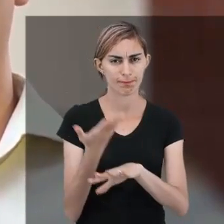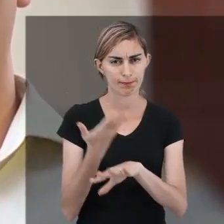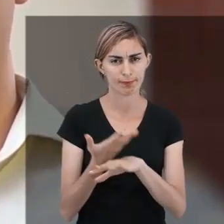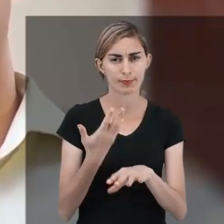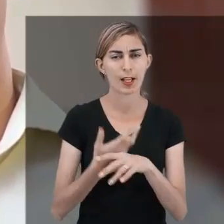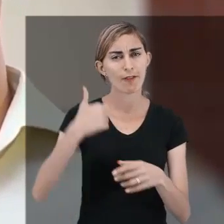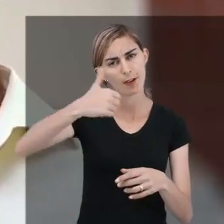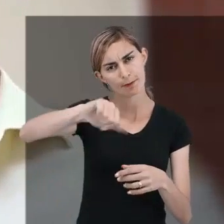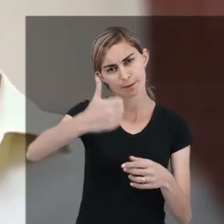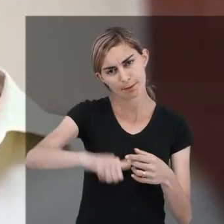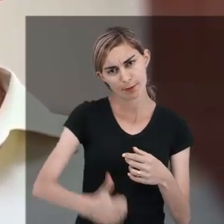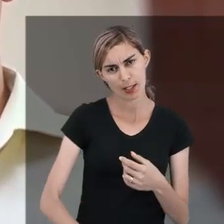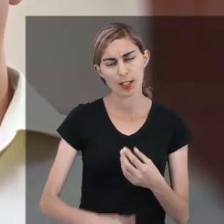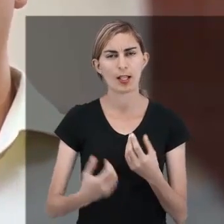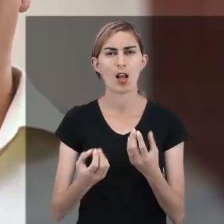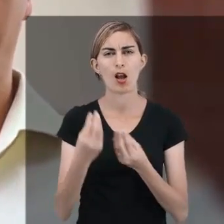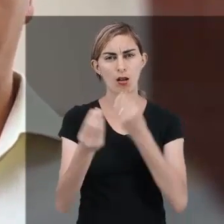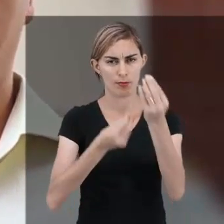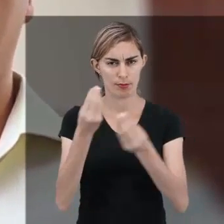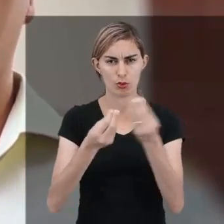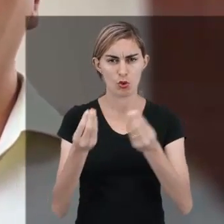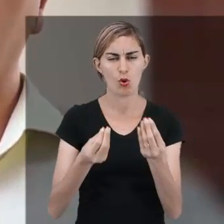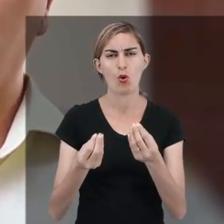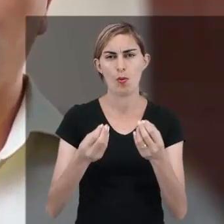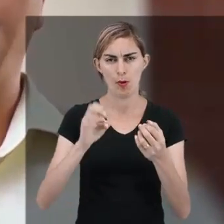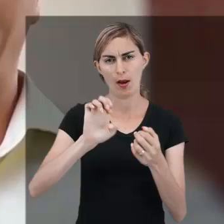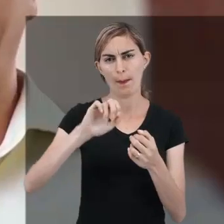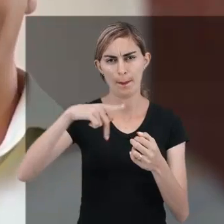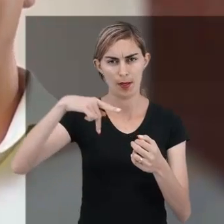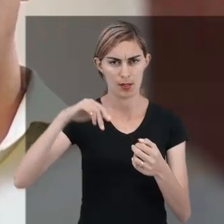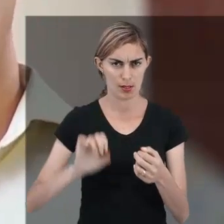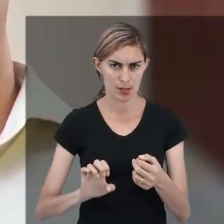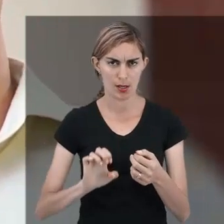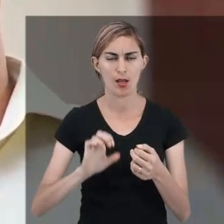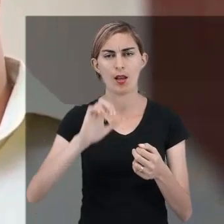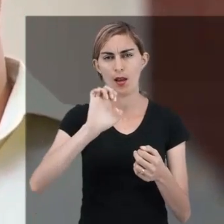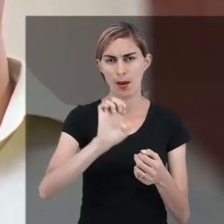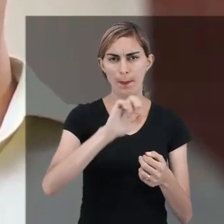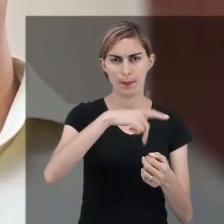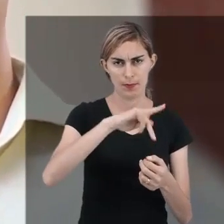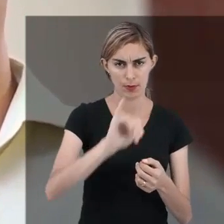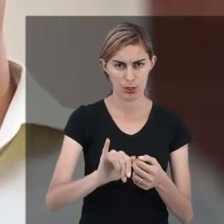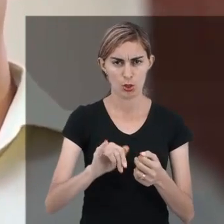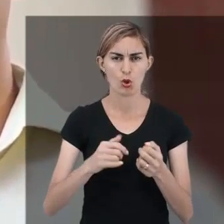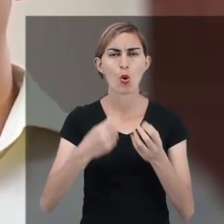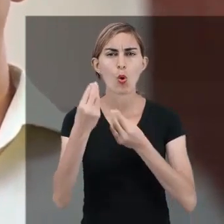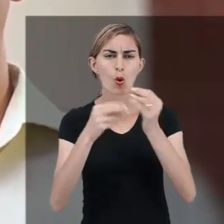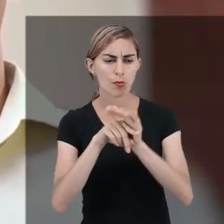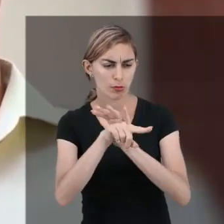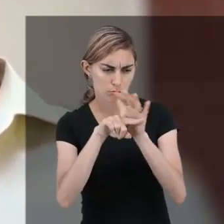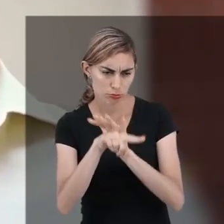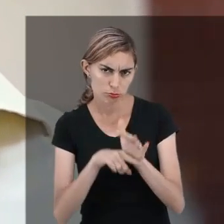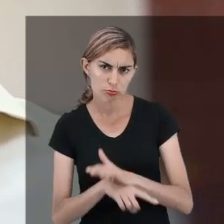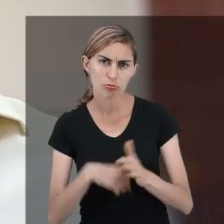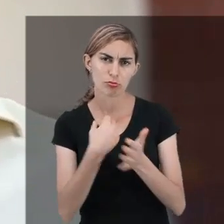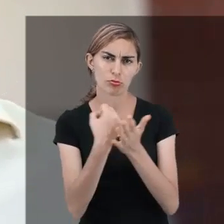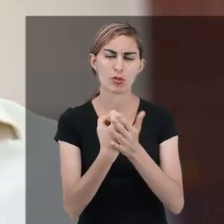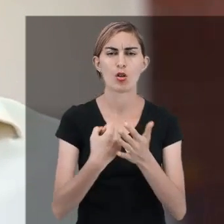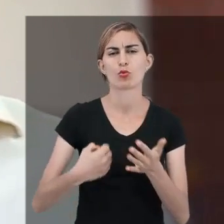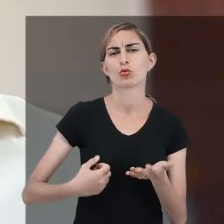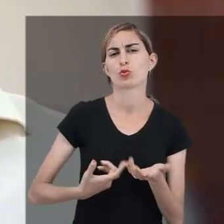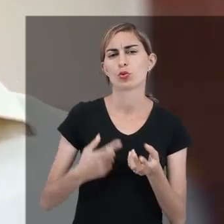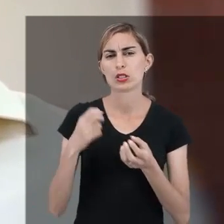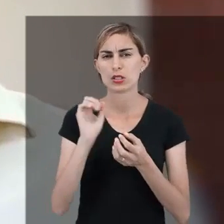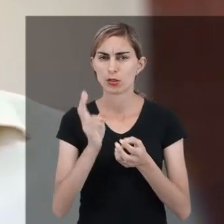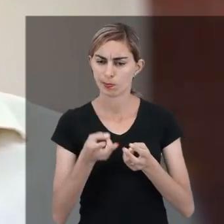gente vai avaliar a eficácia do EPC e do EPI. E como se monitora essa utilização e se realmente ela